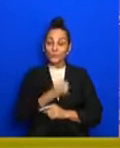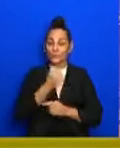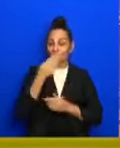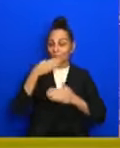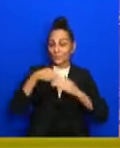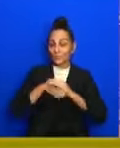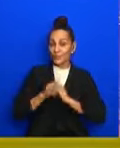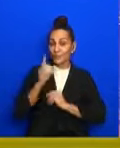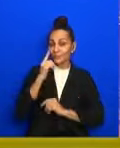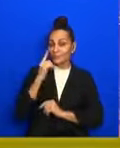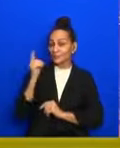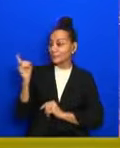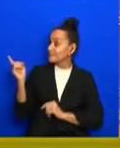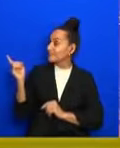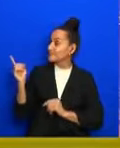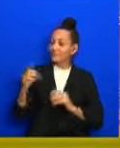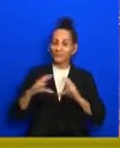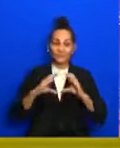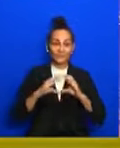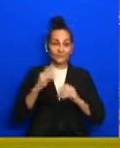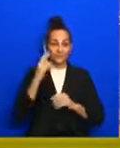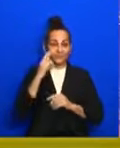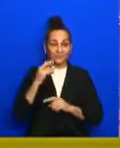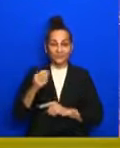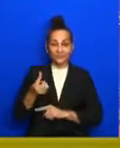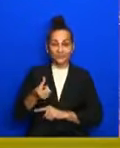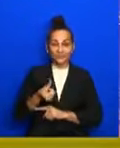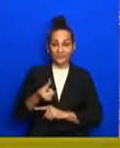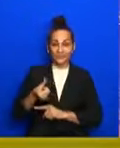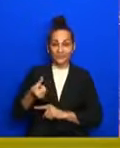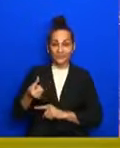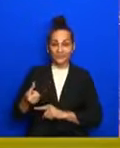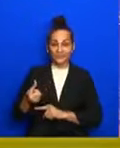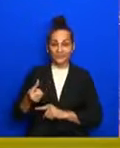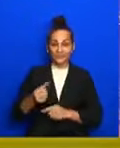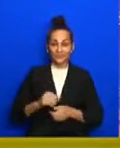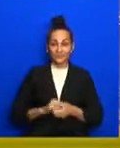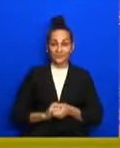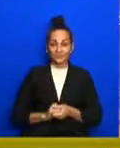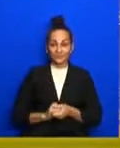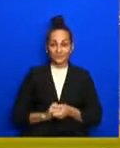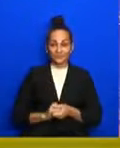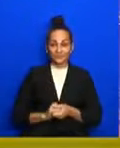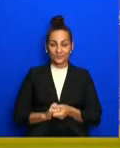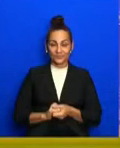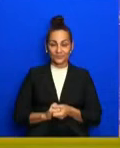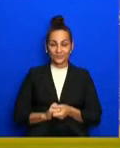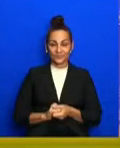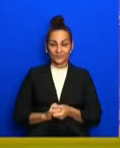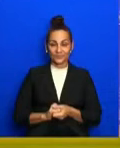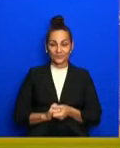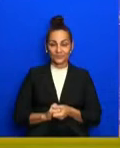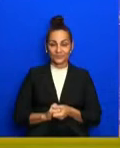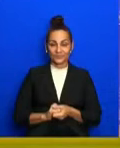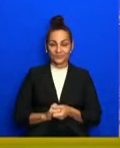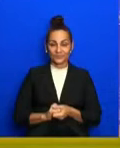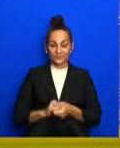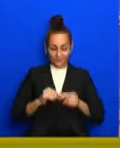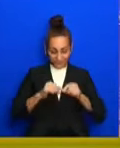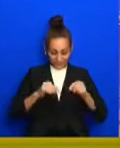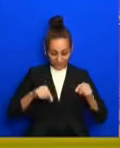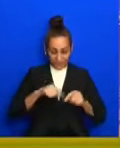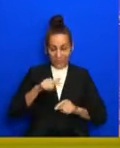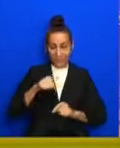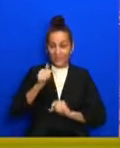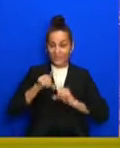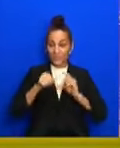número da Time Mania. Bola rosa, 66. Rosa, 66. As 7